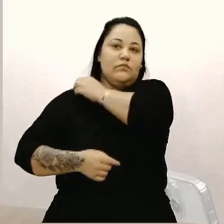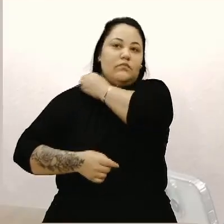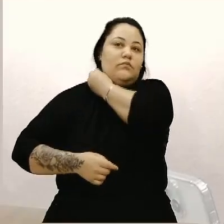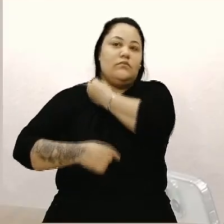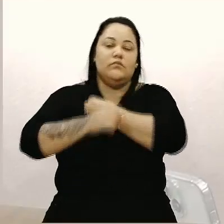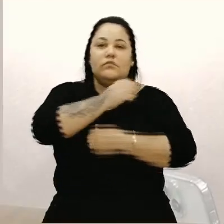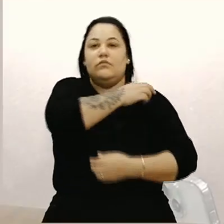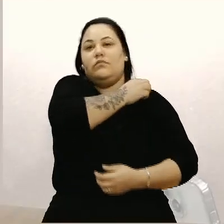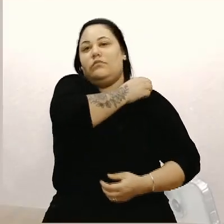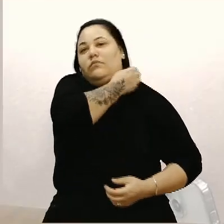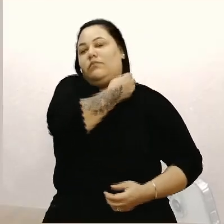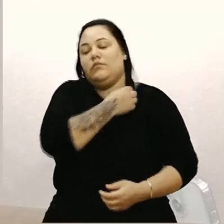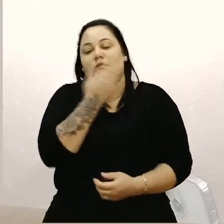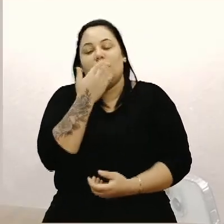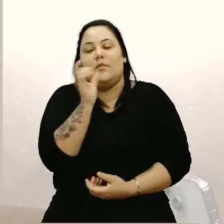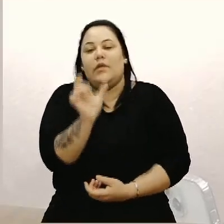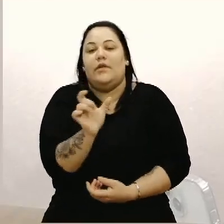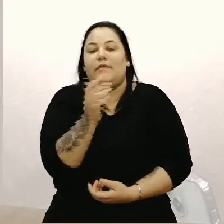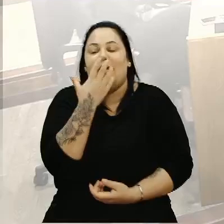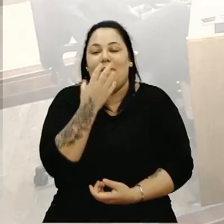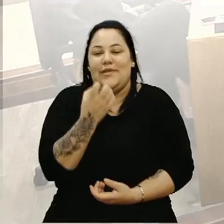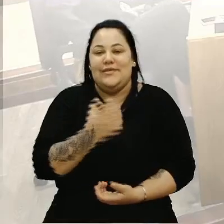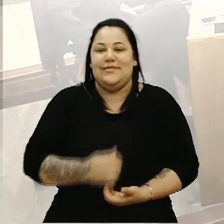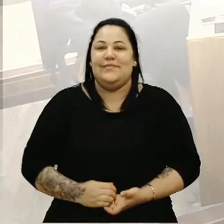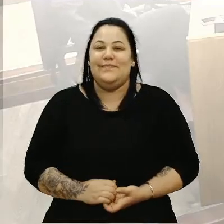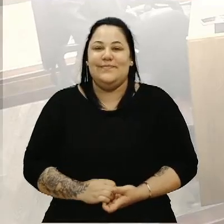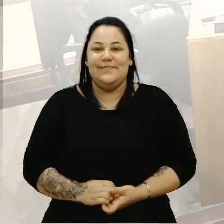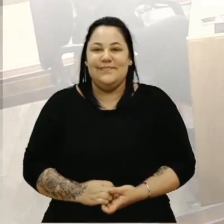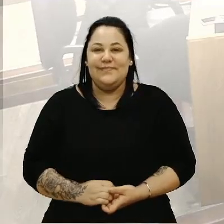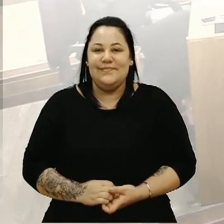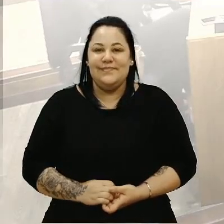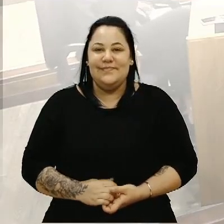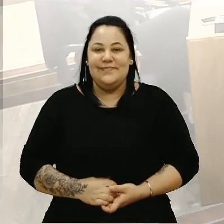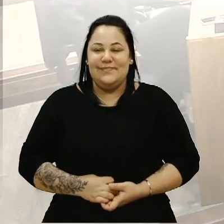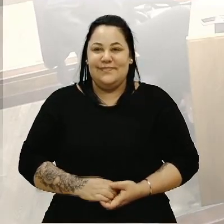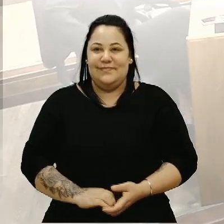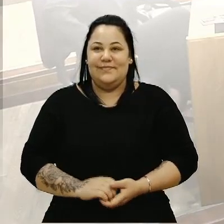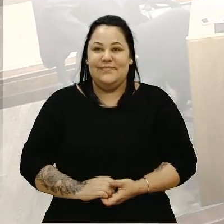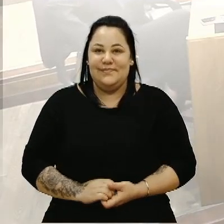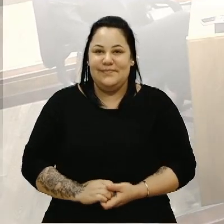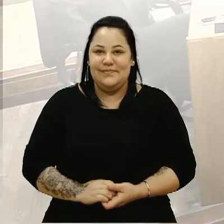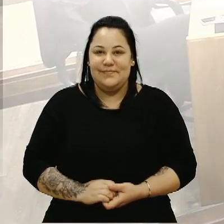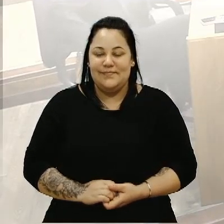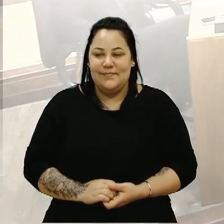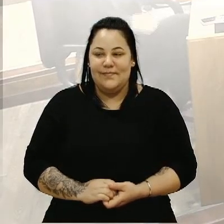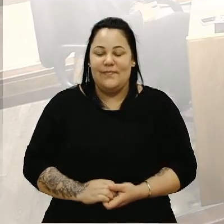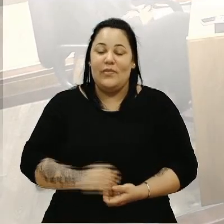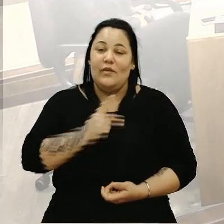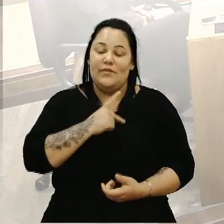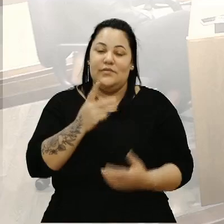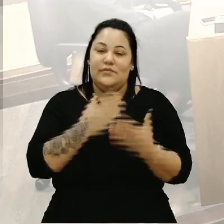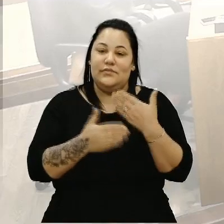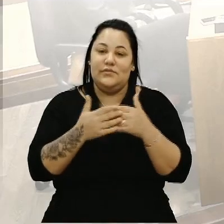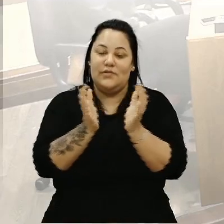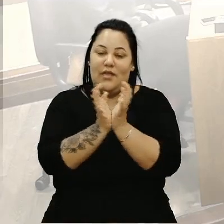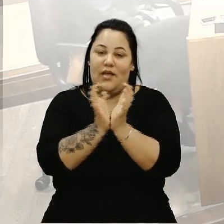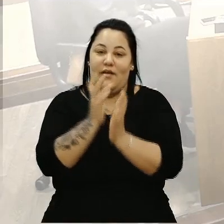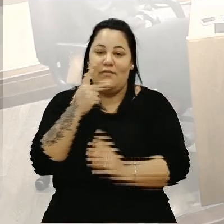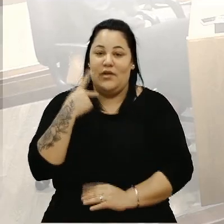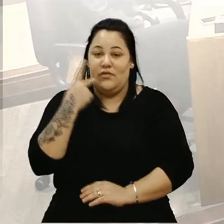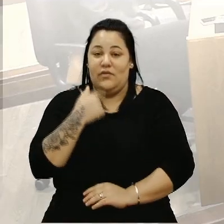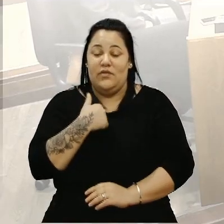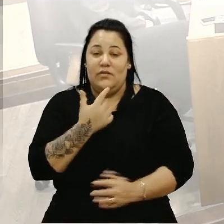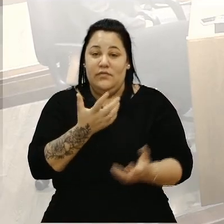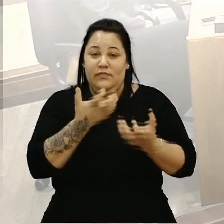Palavra. Com a palavra, vereador Camilles. Senhora presidente, colegas vereadores, gostaria